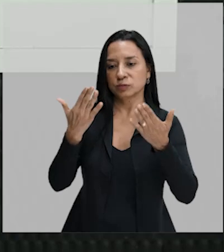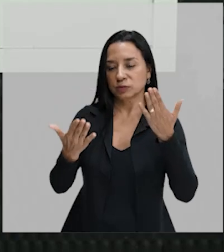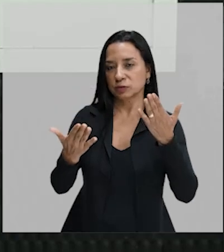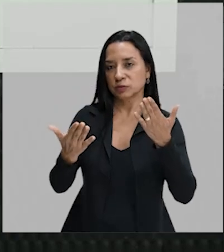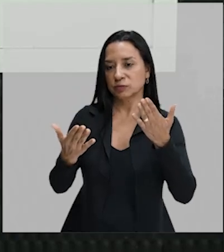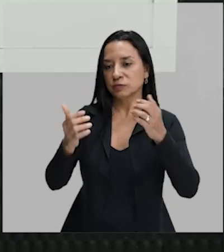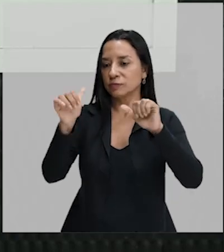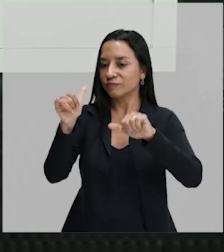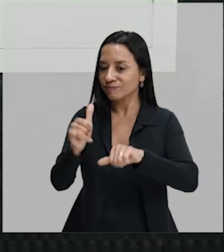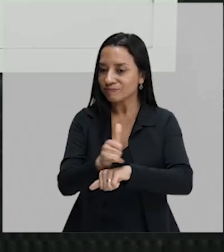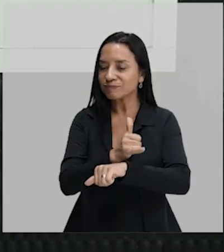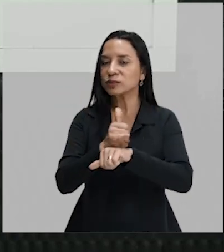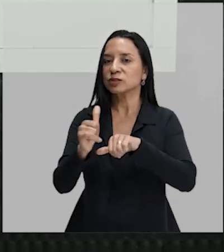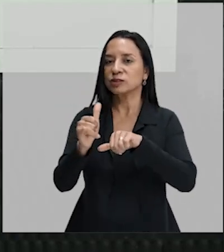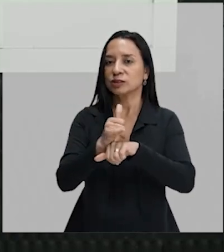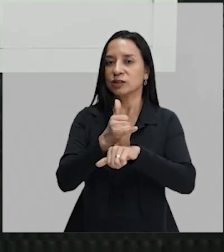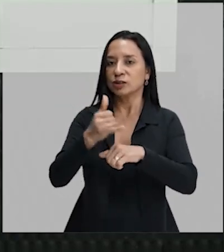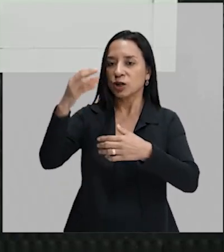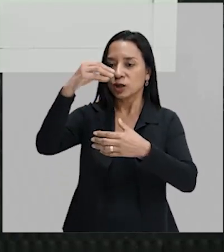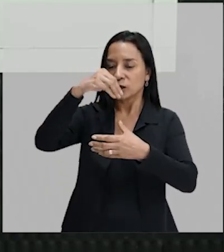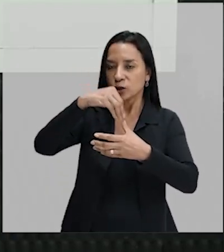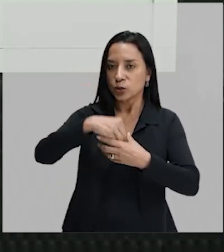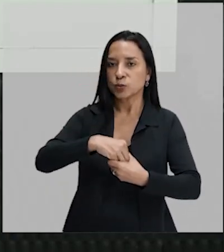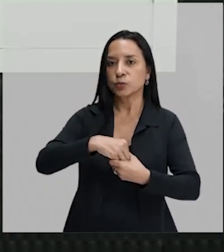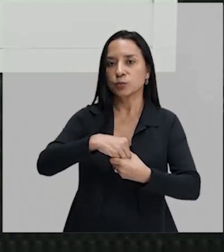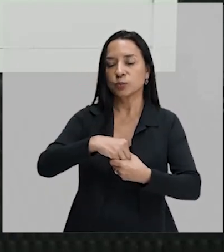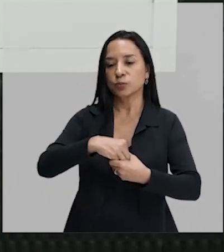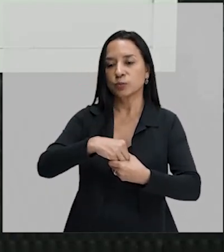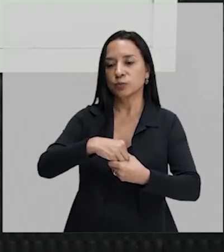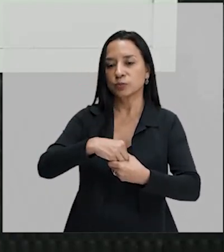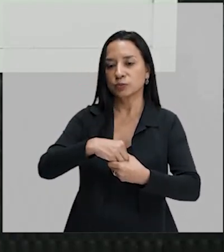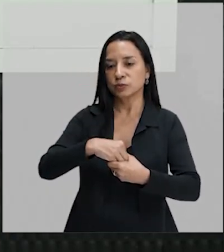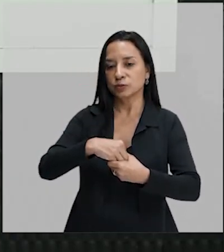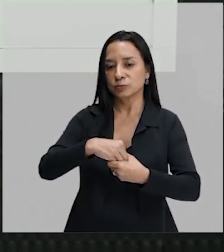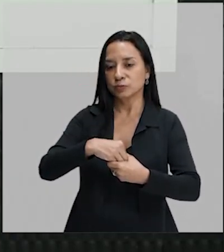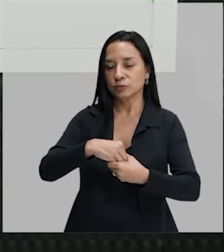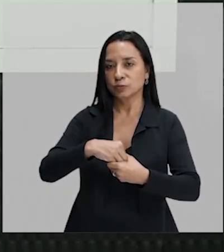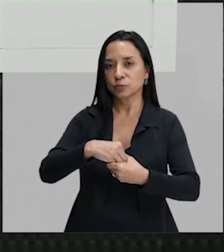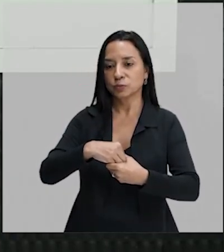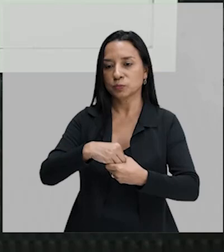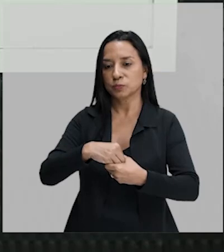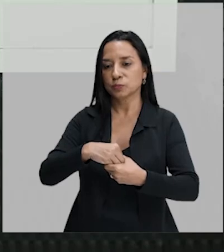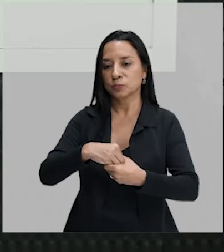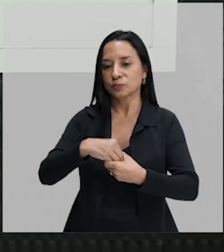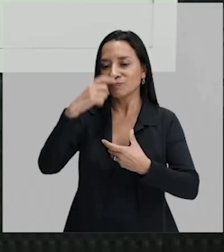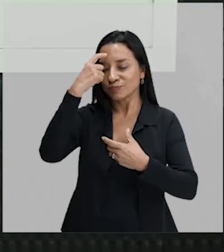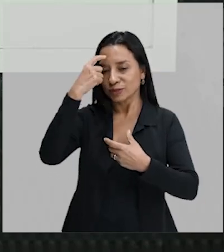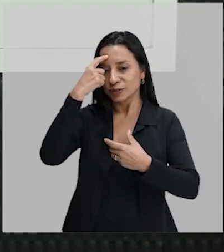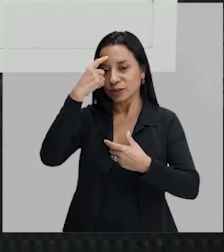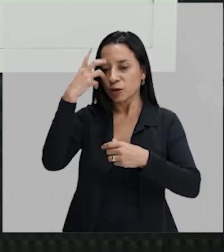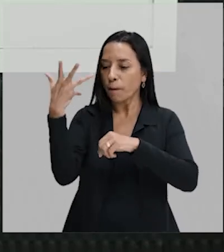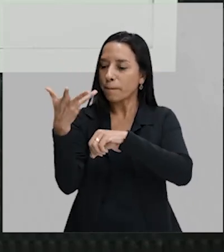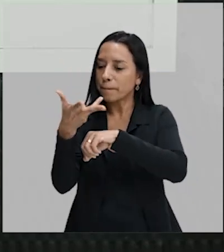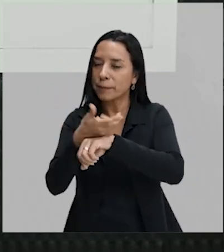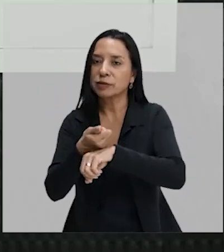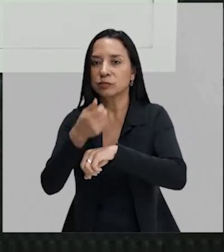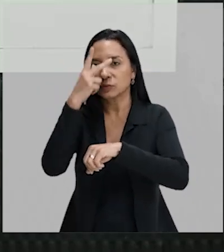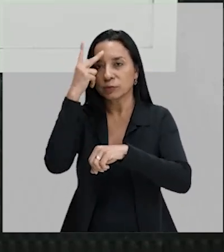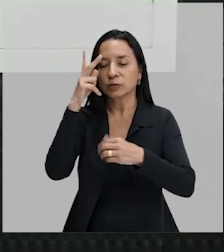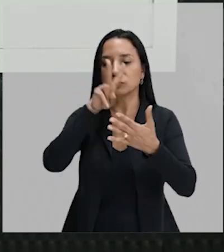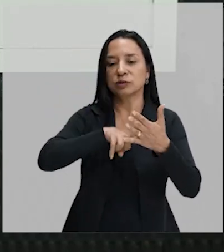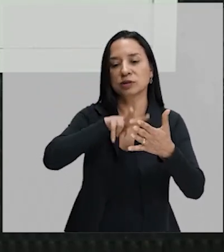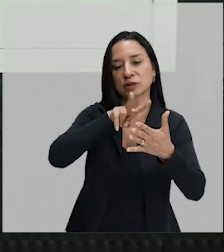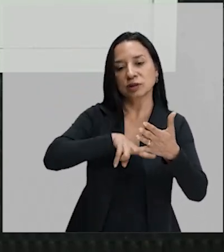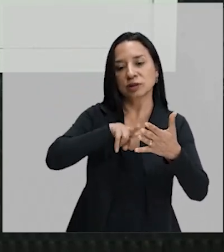Ela embute dentro dela uma possibilidade de você conduzir, de você persuadir o leitor de uma maneira bem eficaz. Claro que